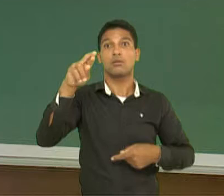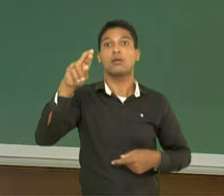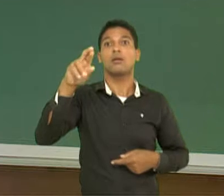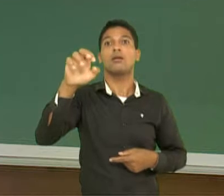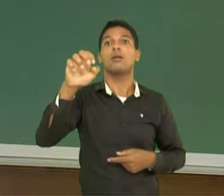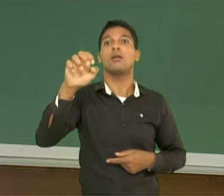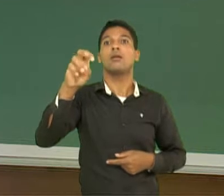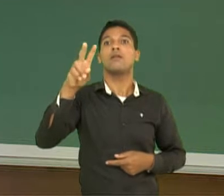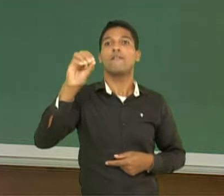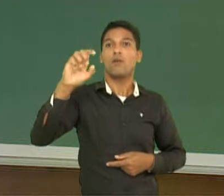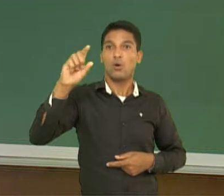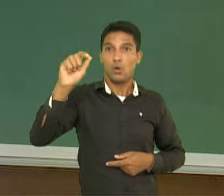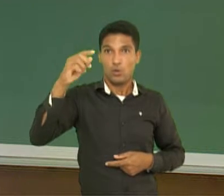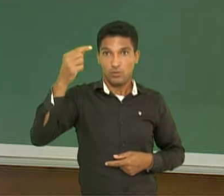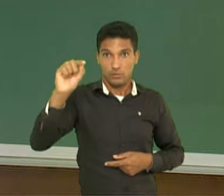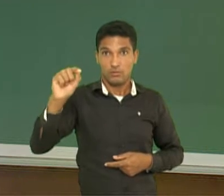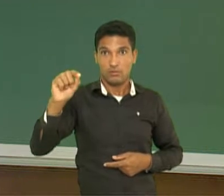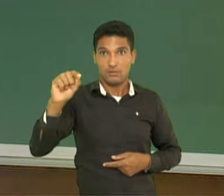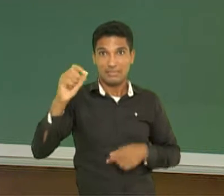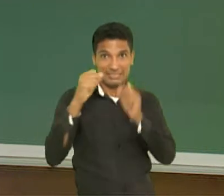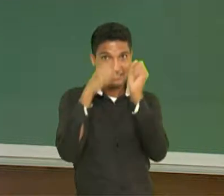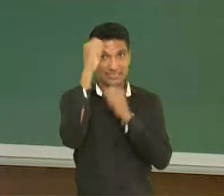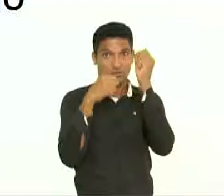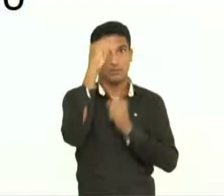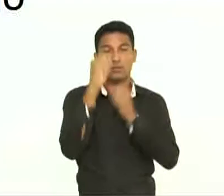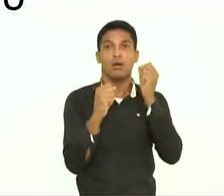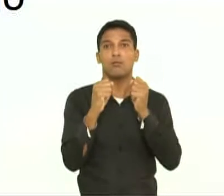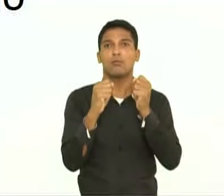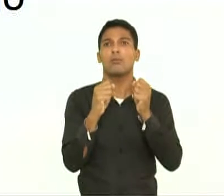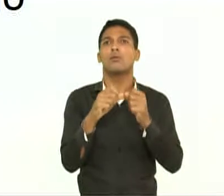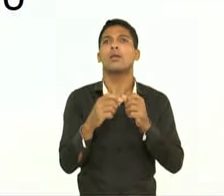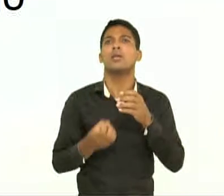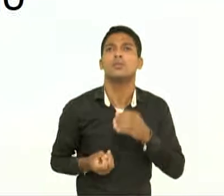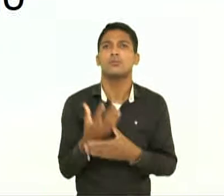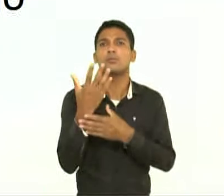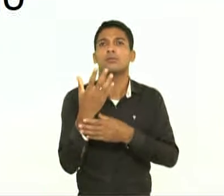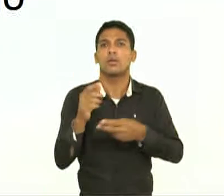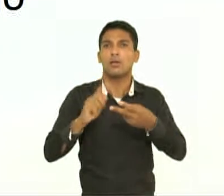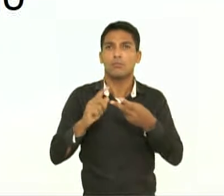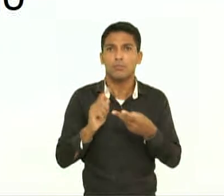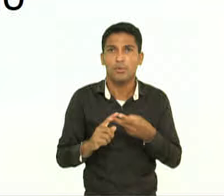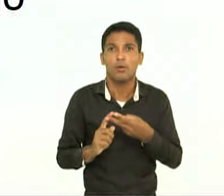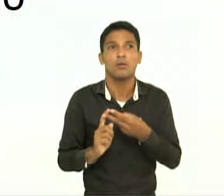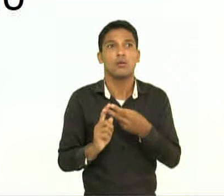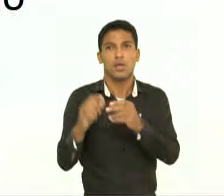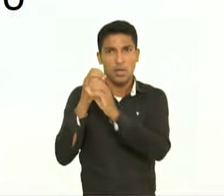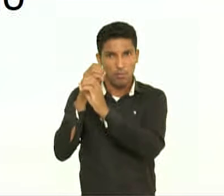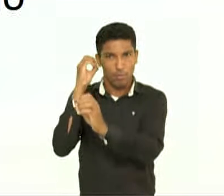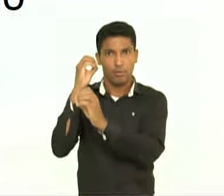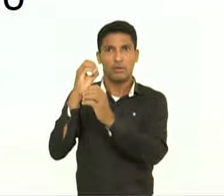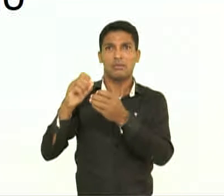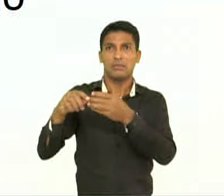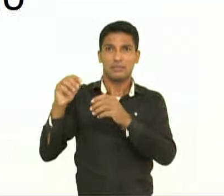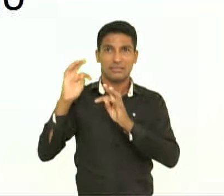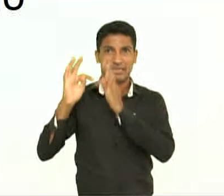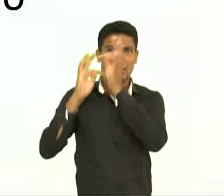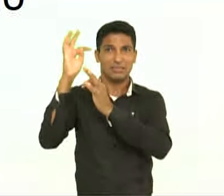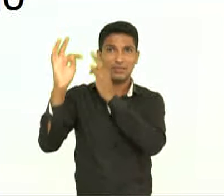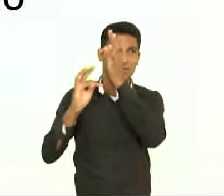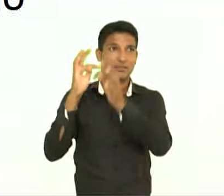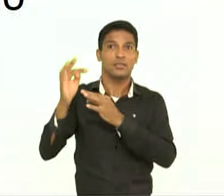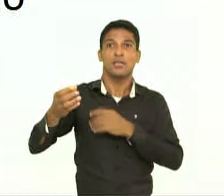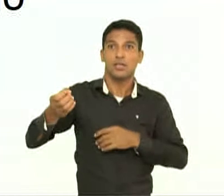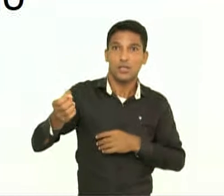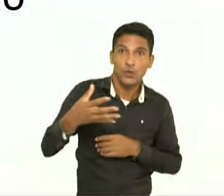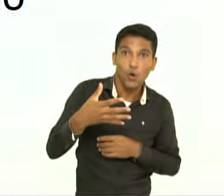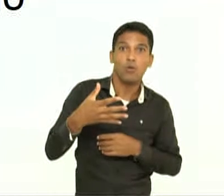e novos tratamentos médicos implantados com muito mais rapidez do que acontecia anteriormente. Novos modelos